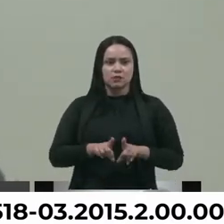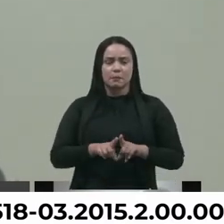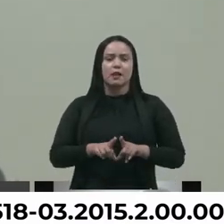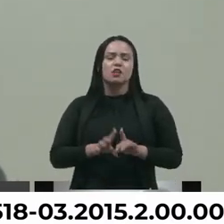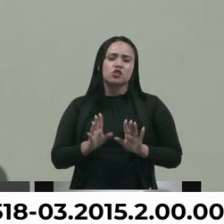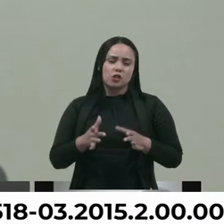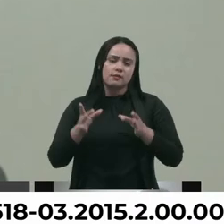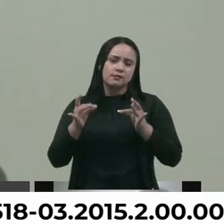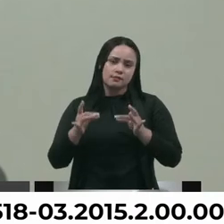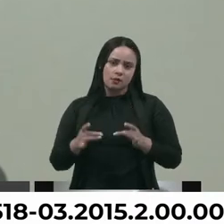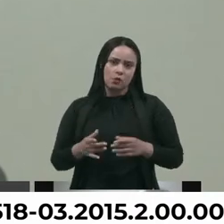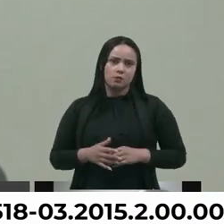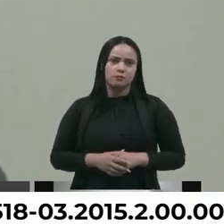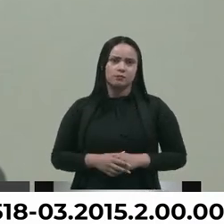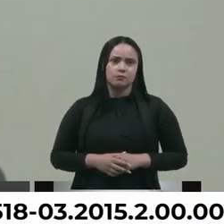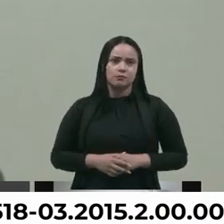destacou,